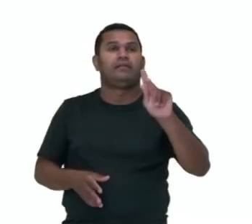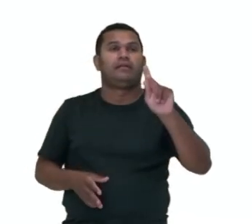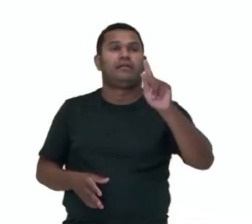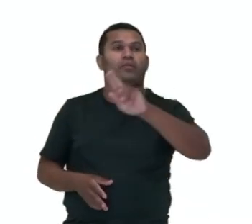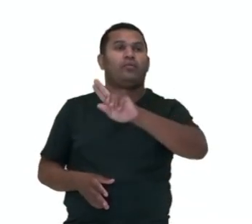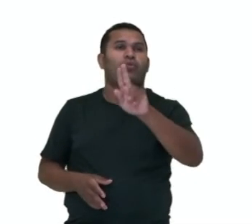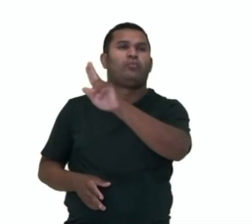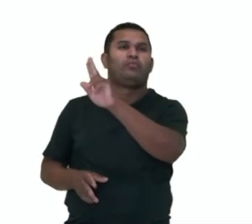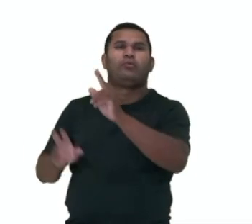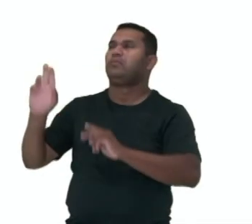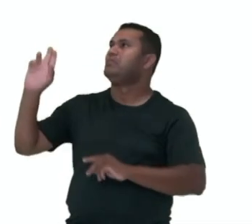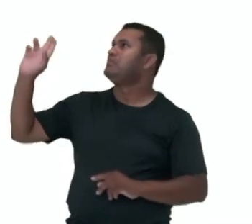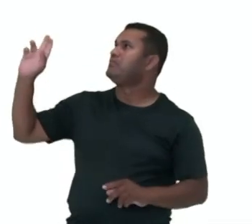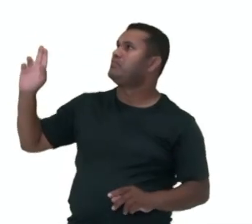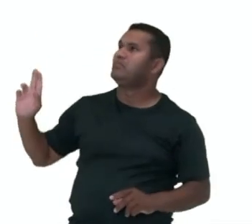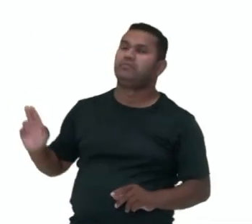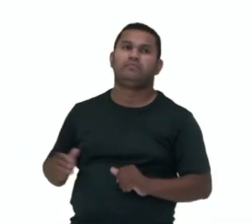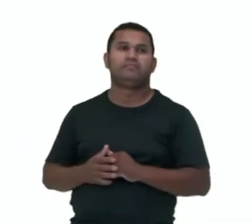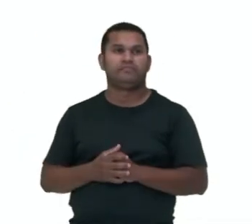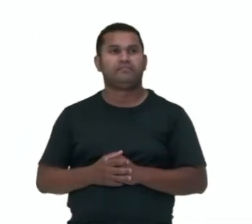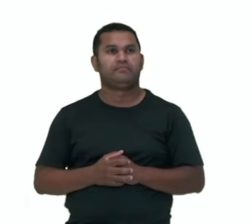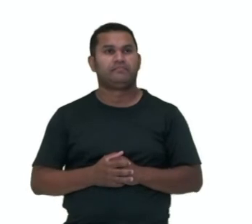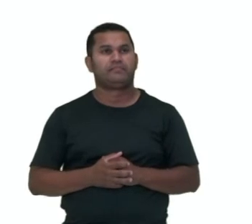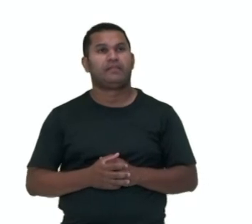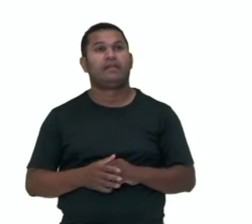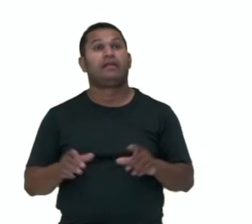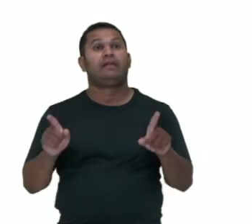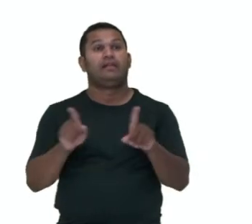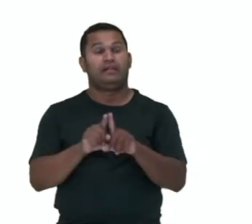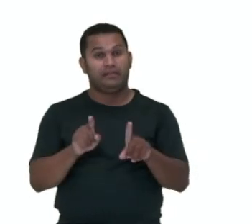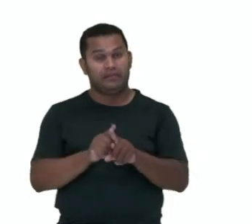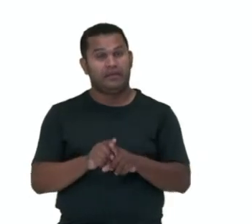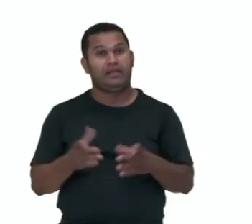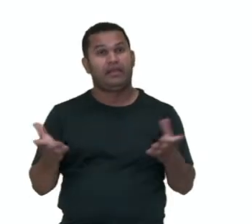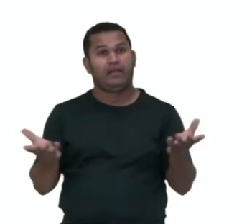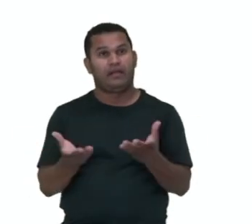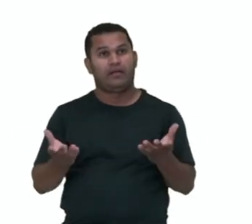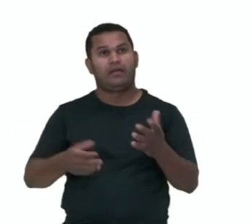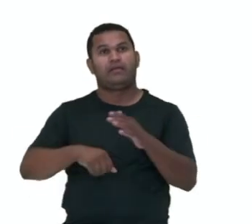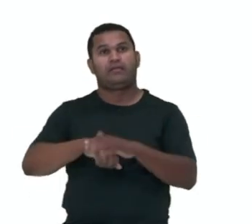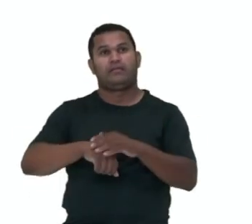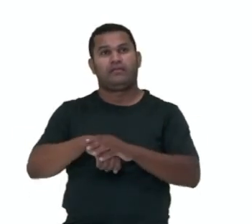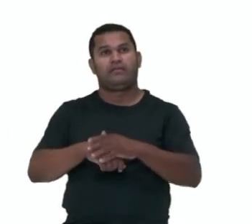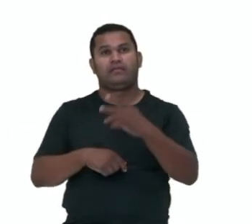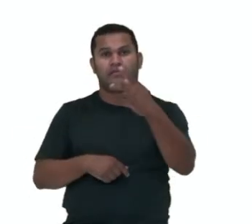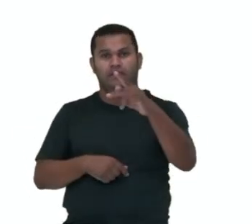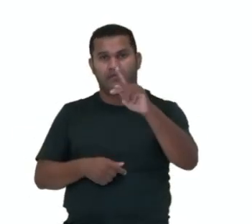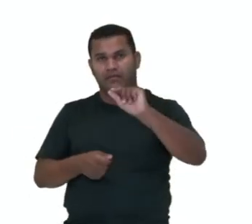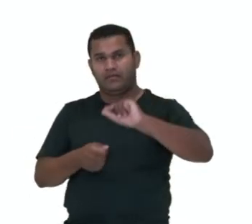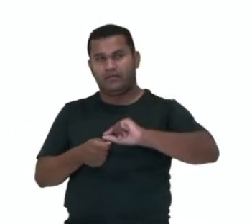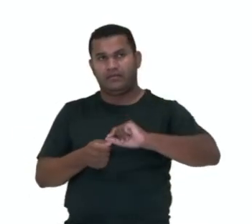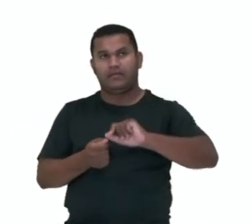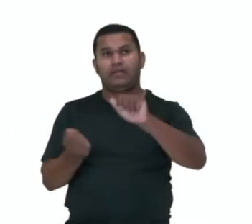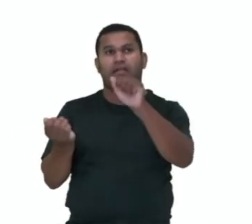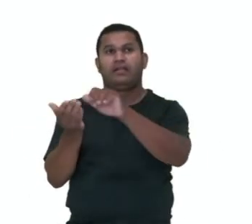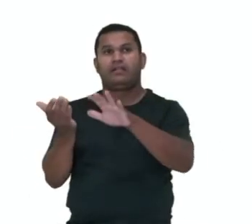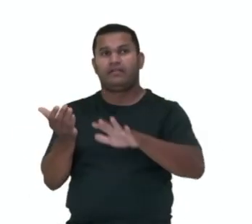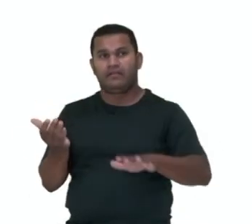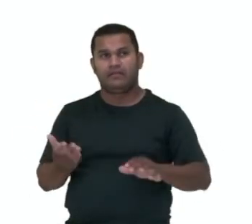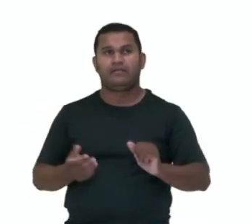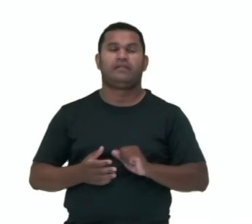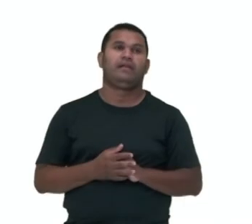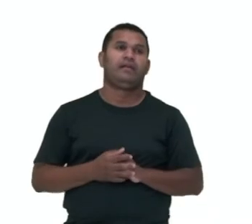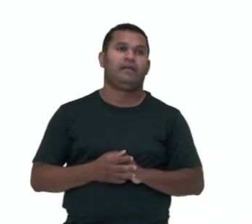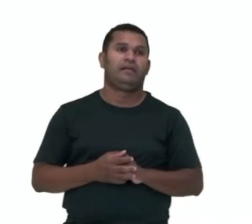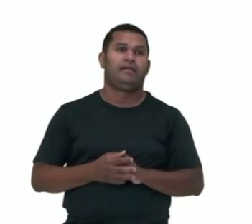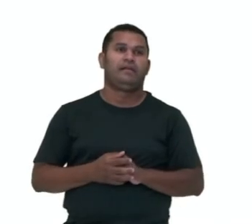no comportamento dos genes e automaticamente na síntese proteica. Vou deixar para vocês, gente, uma atividade de mão na massa bem bacana aqui, ó. Em